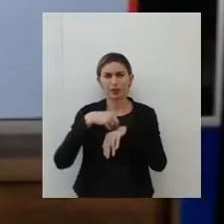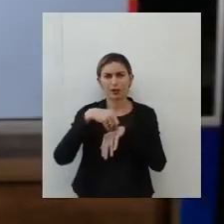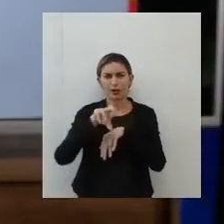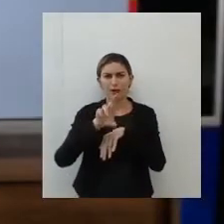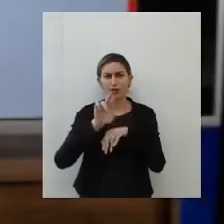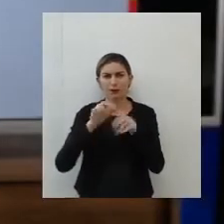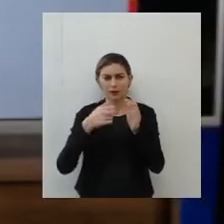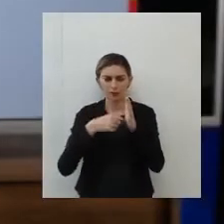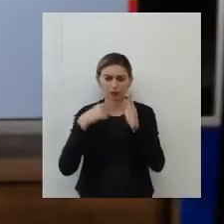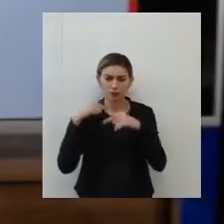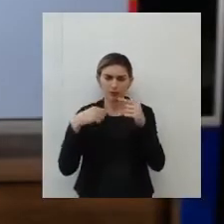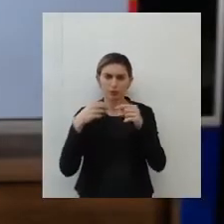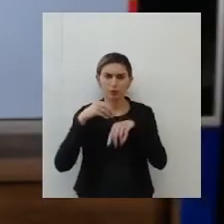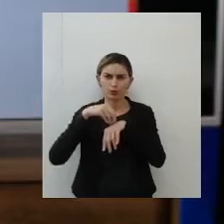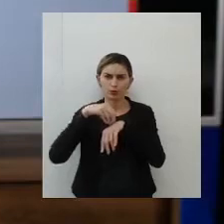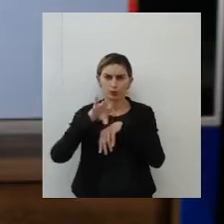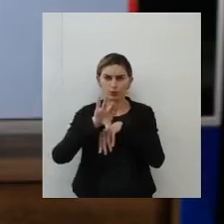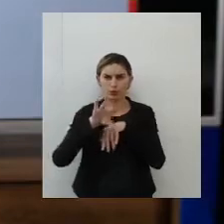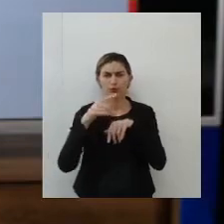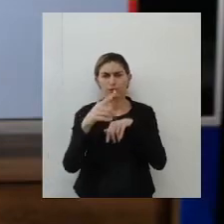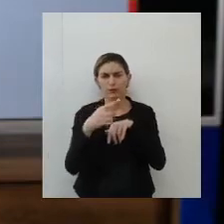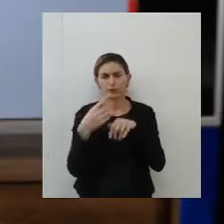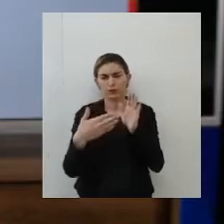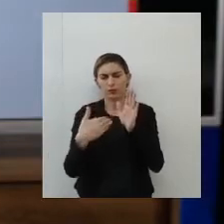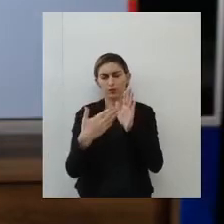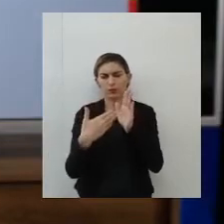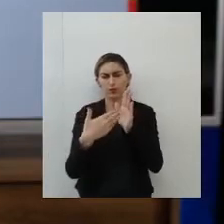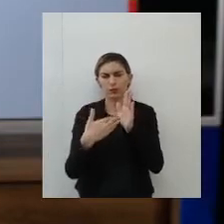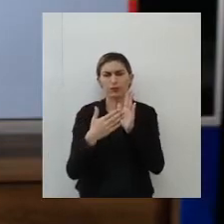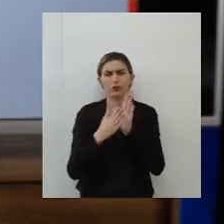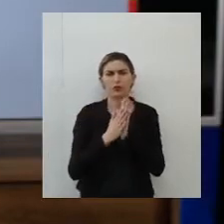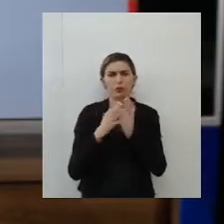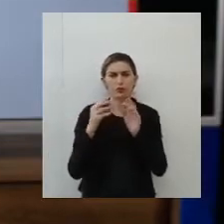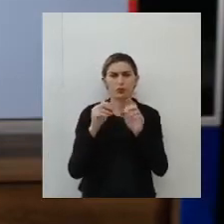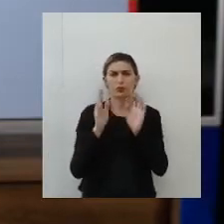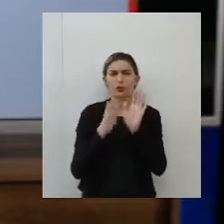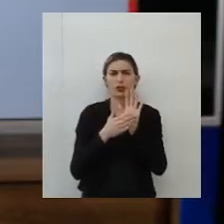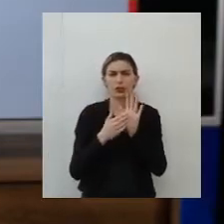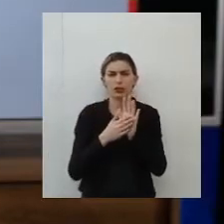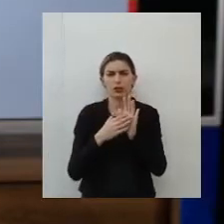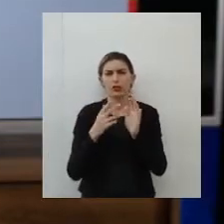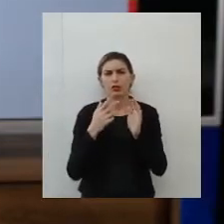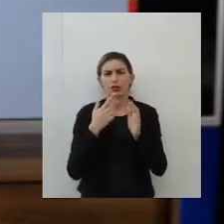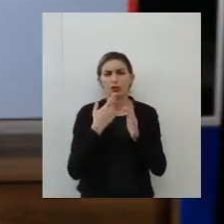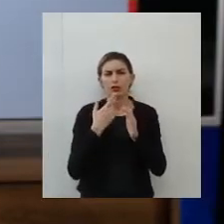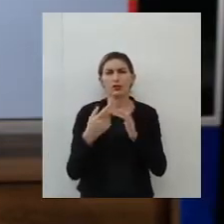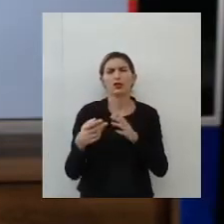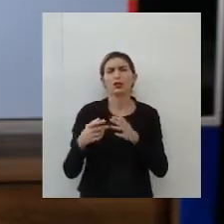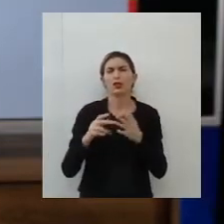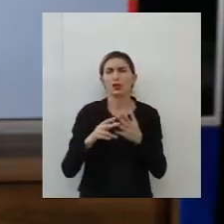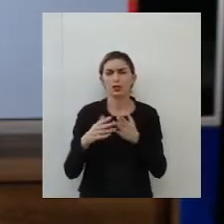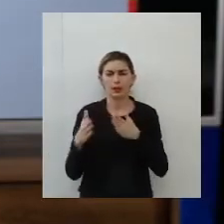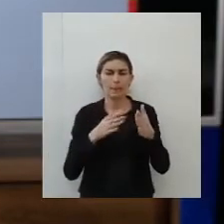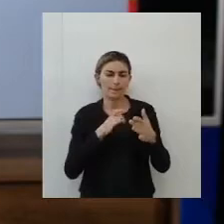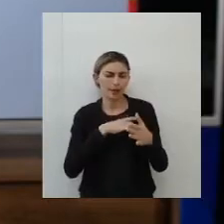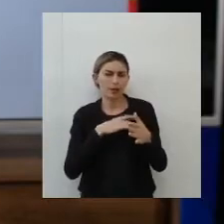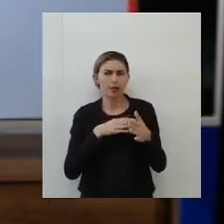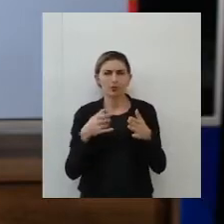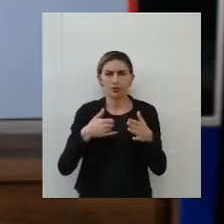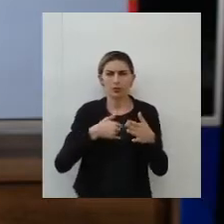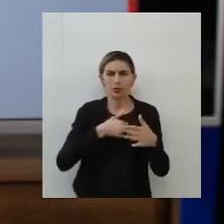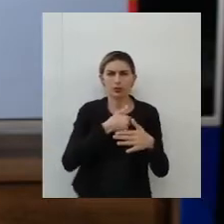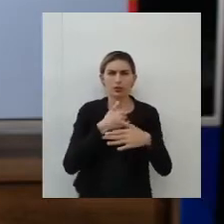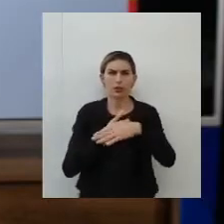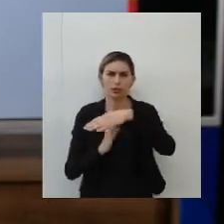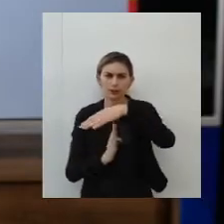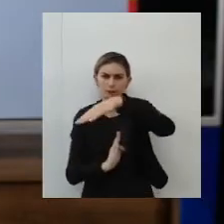mais tarde para ser postado aí para vocês esse livro aqui, que vai tratar sobre os medos na Idade Média. É um livro de um historiador